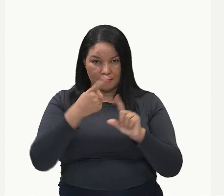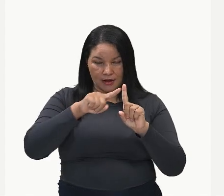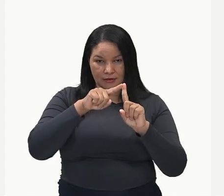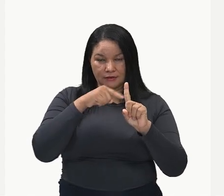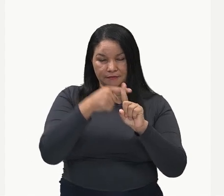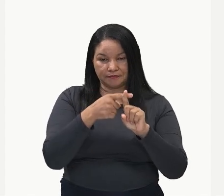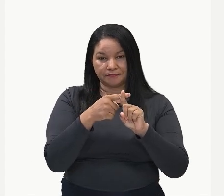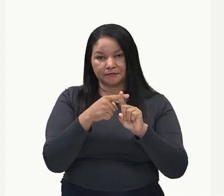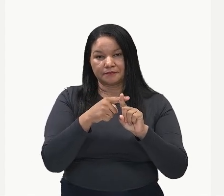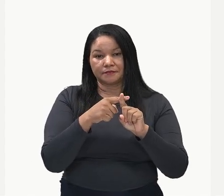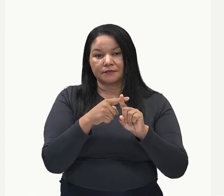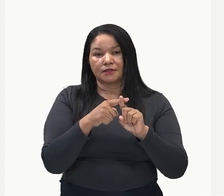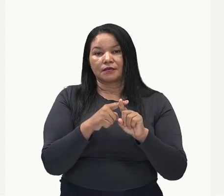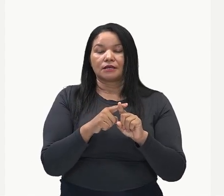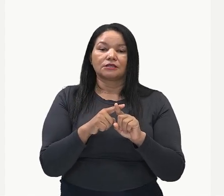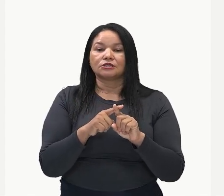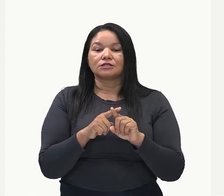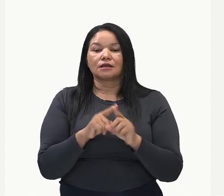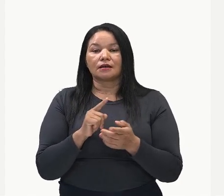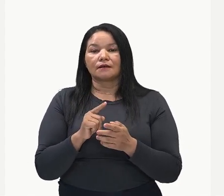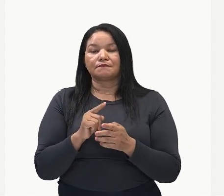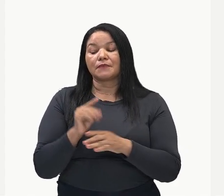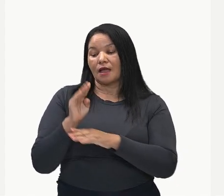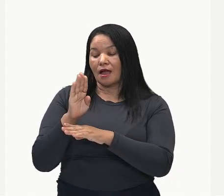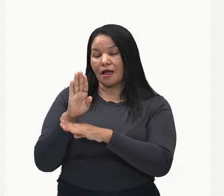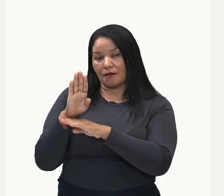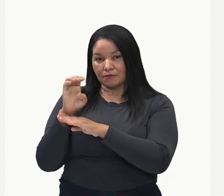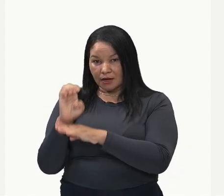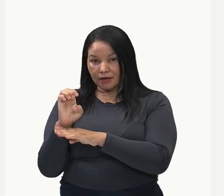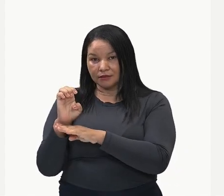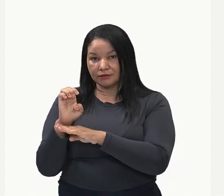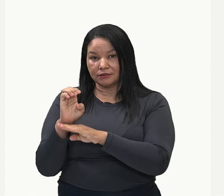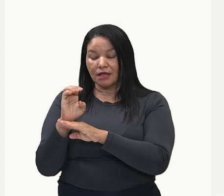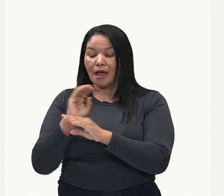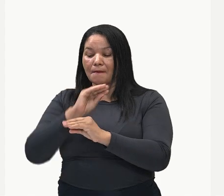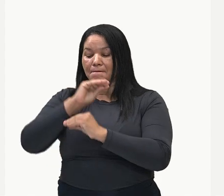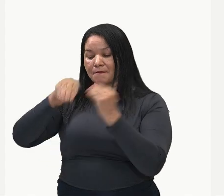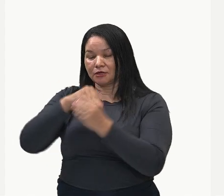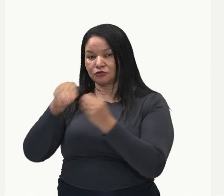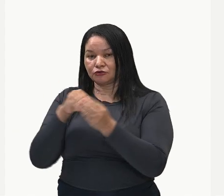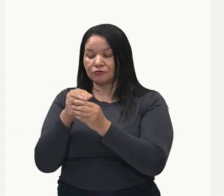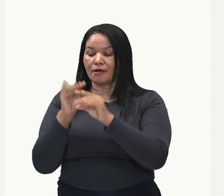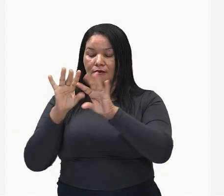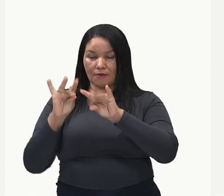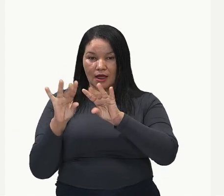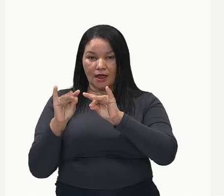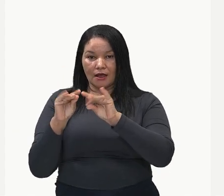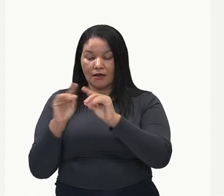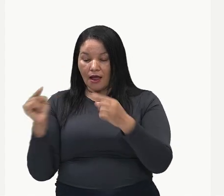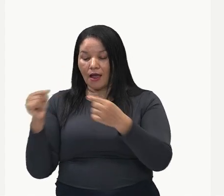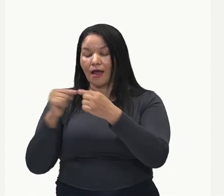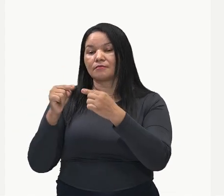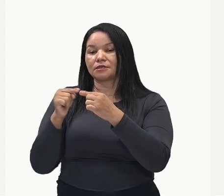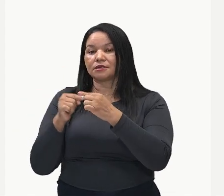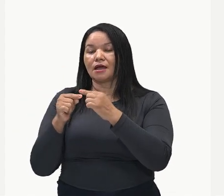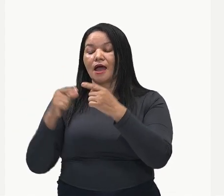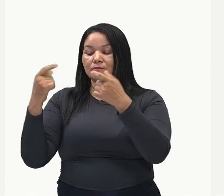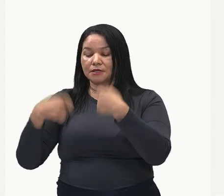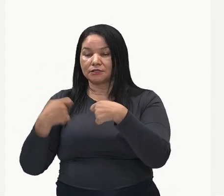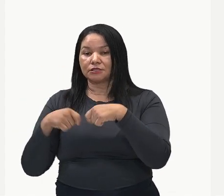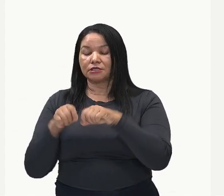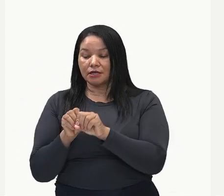carregado positivamente. Já as bases, quando em solução aquosa, né, para ser considerada base, a substância vai ter